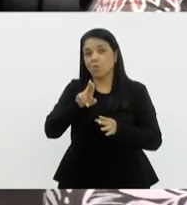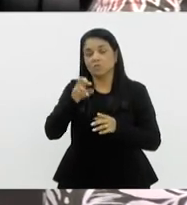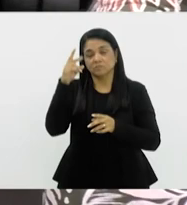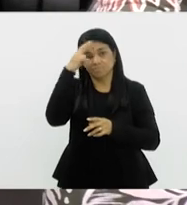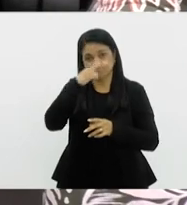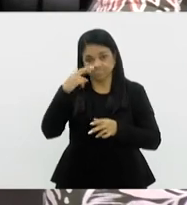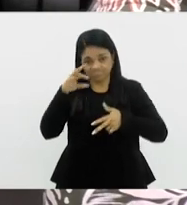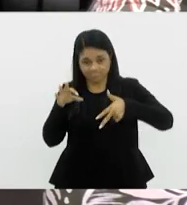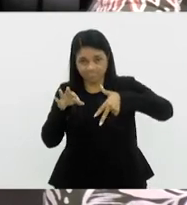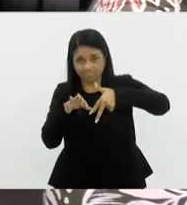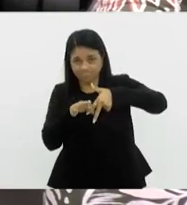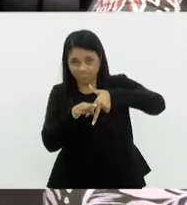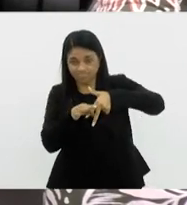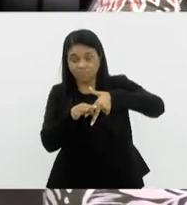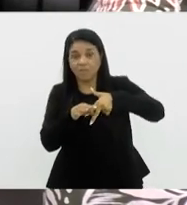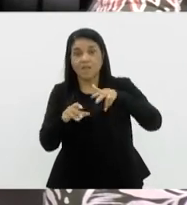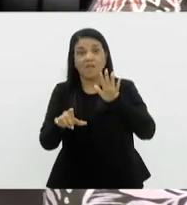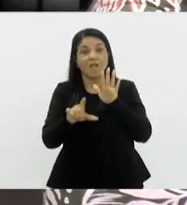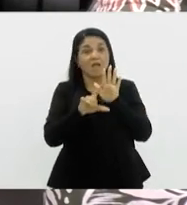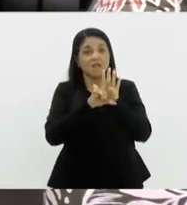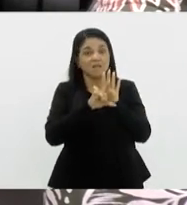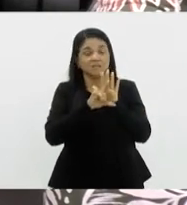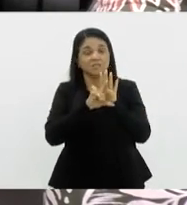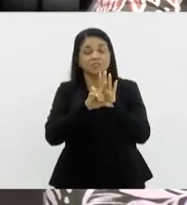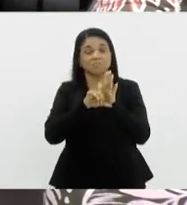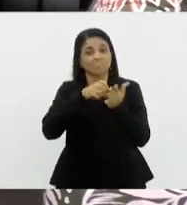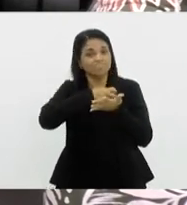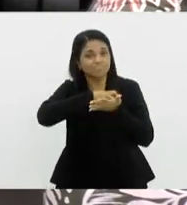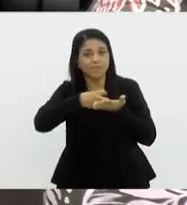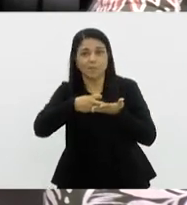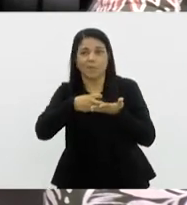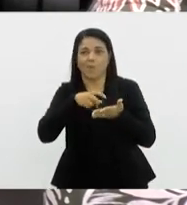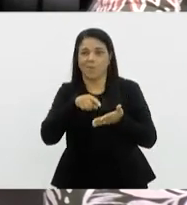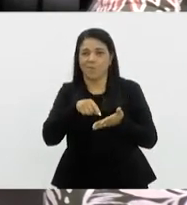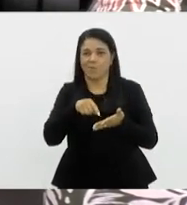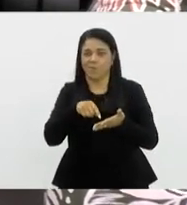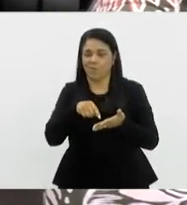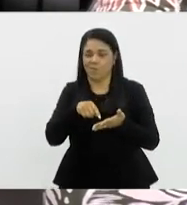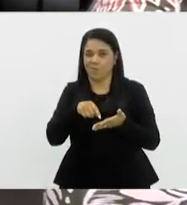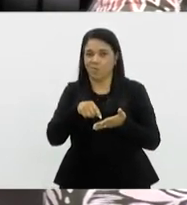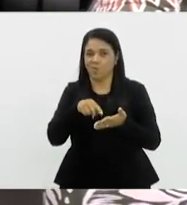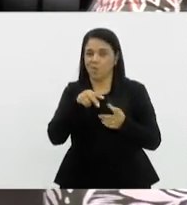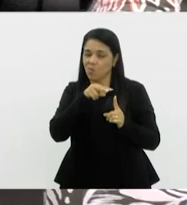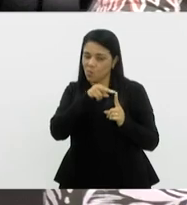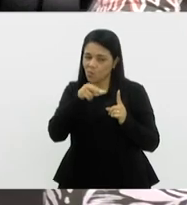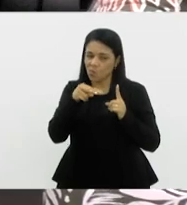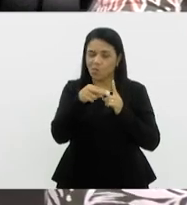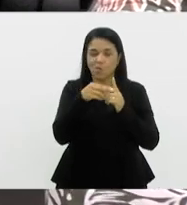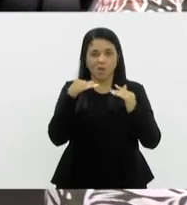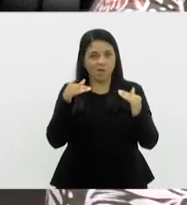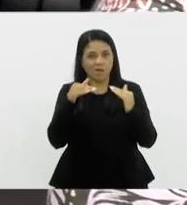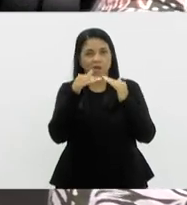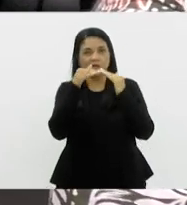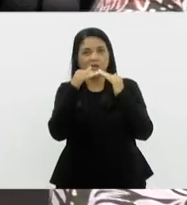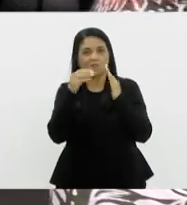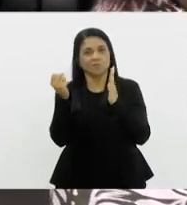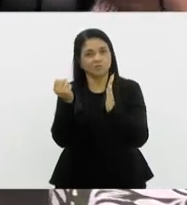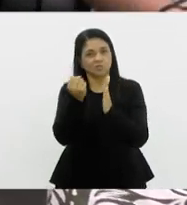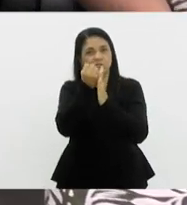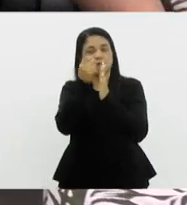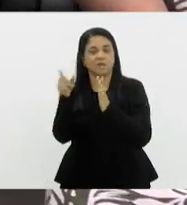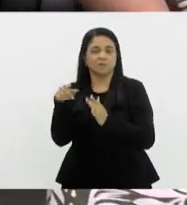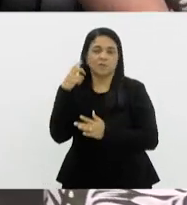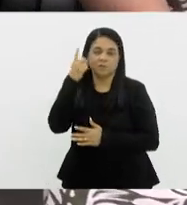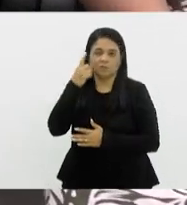eletrônico é a lei de execuções penais. Então, eu concordo com esse ponto de vista, né, destacado pela deputada